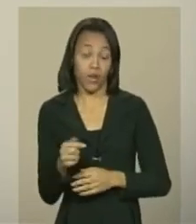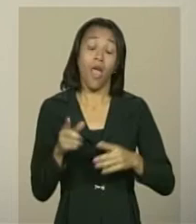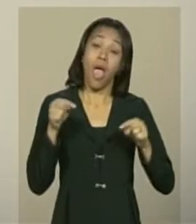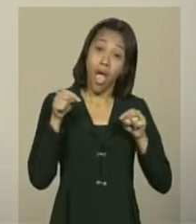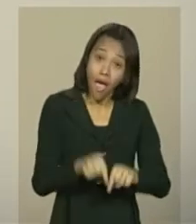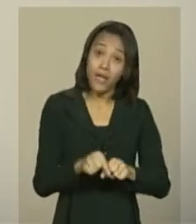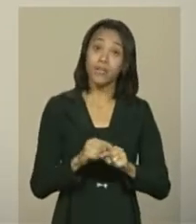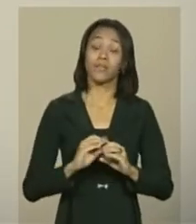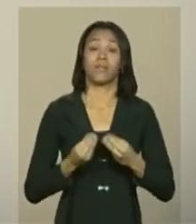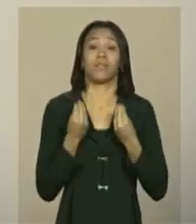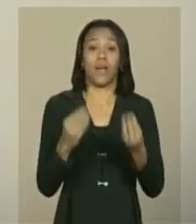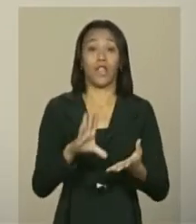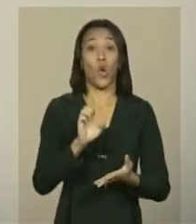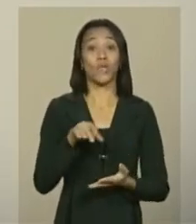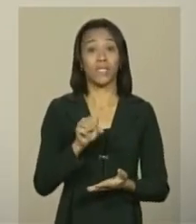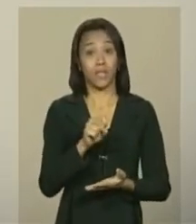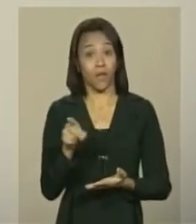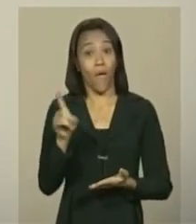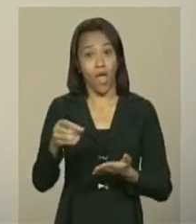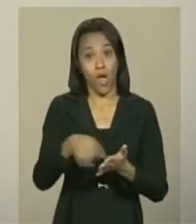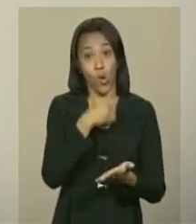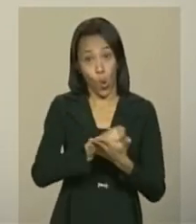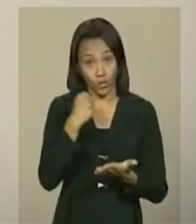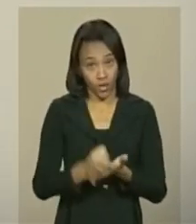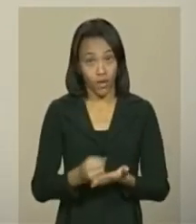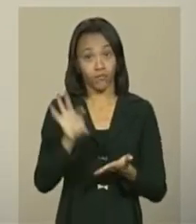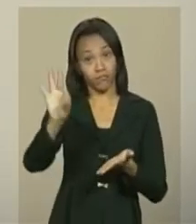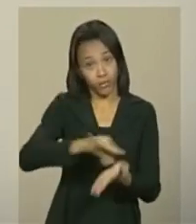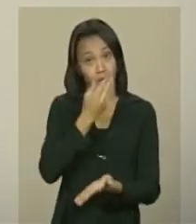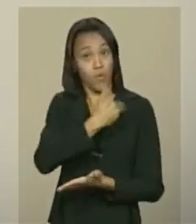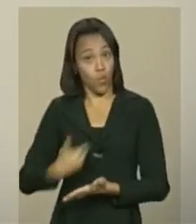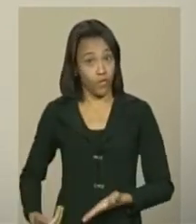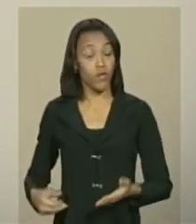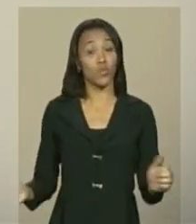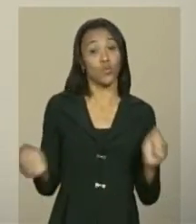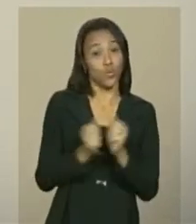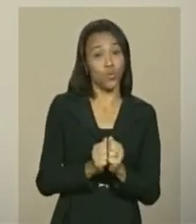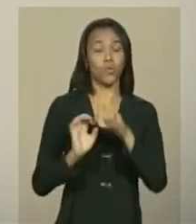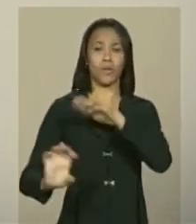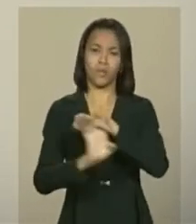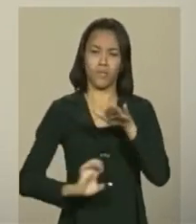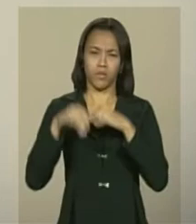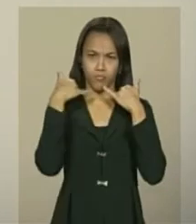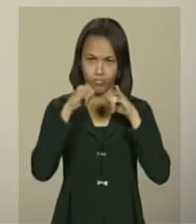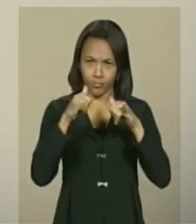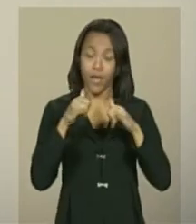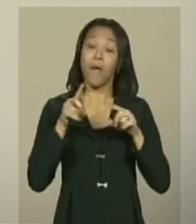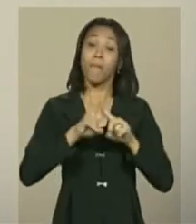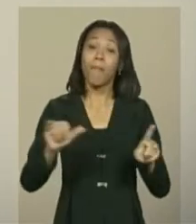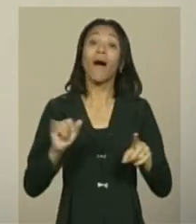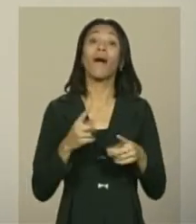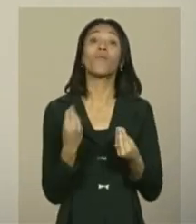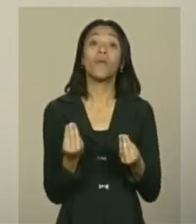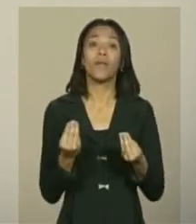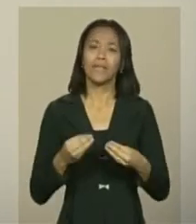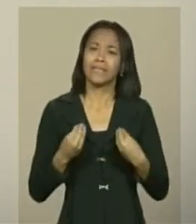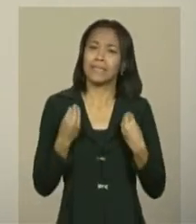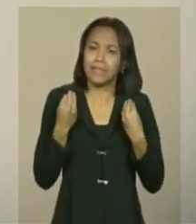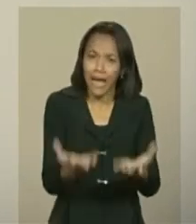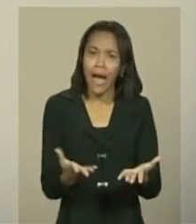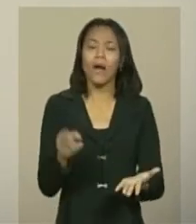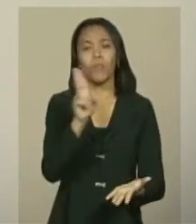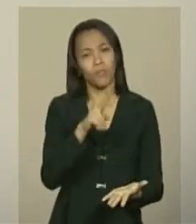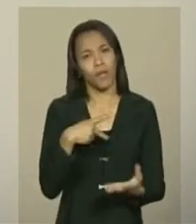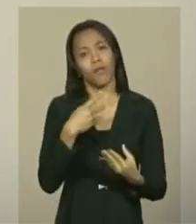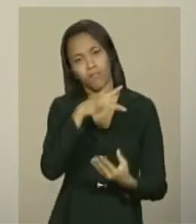Essas concessões são contratos assinados pelo governo com as empresas de energia para a prestação desse serviço